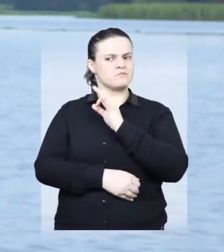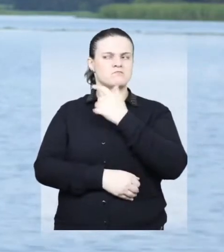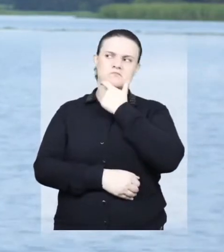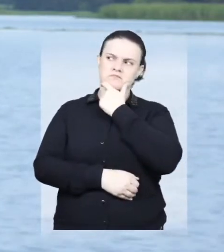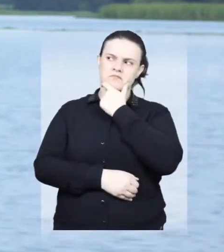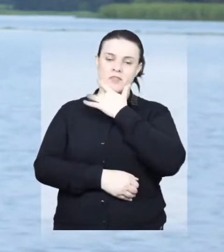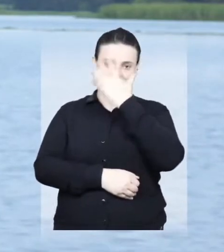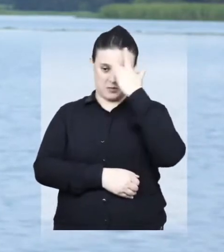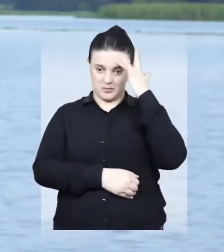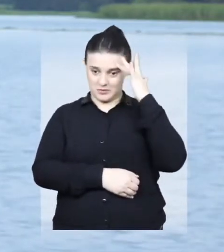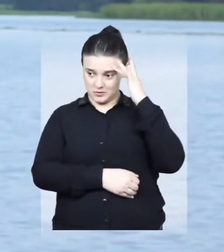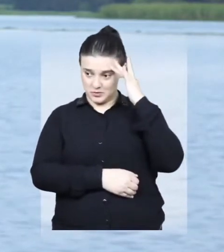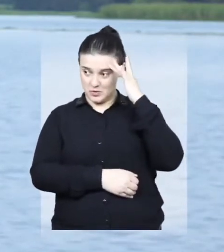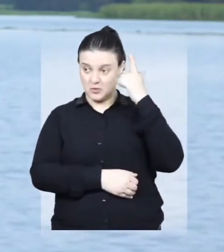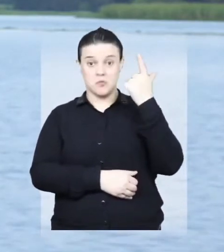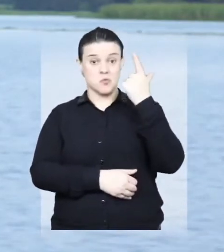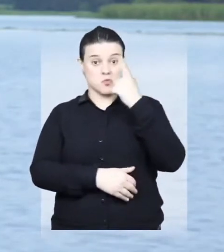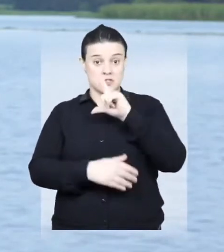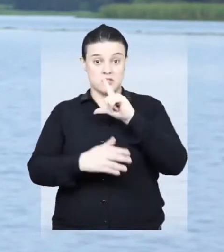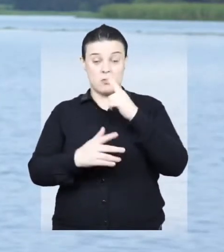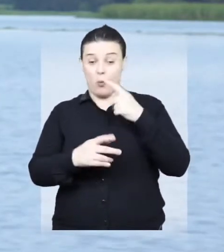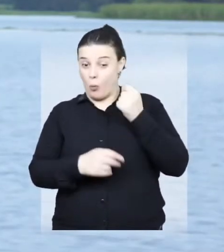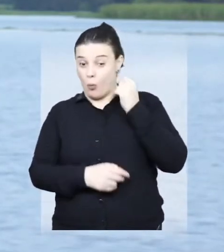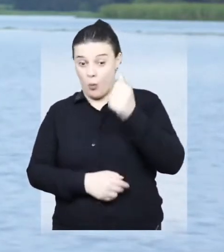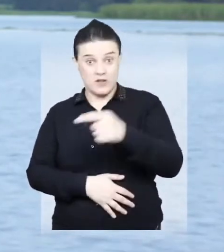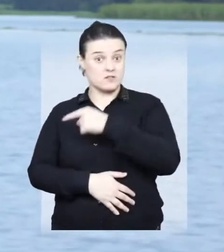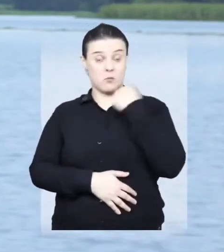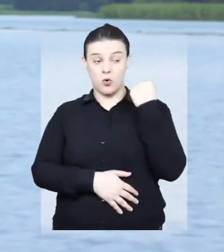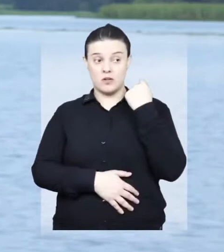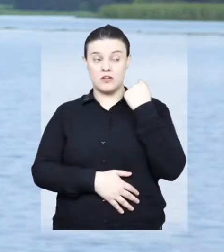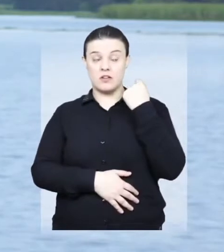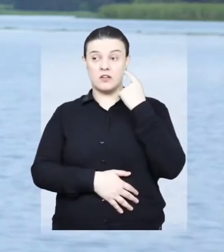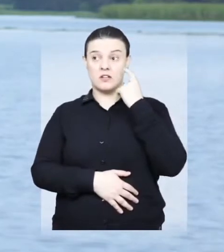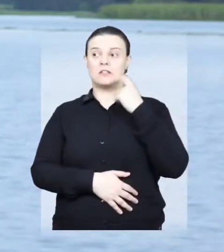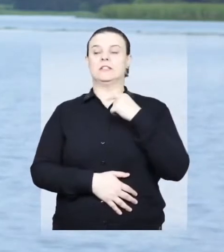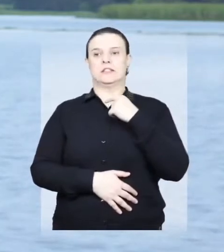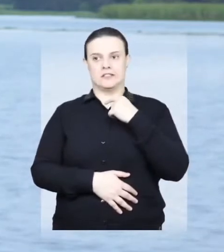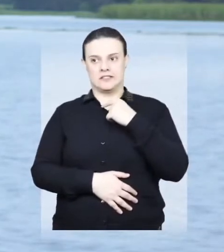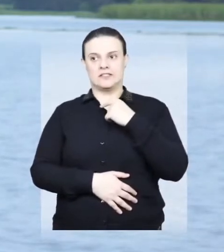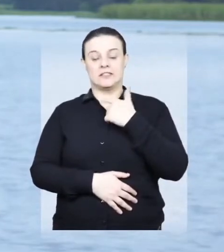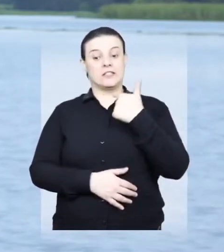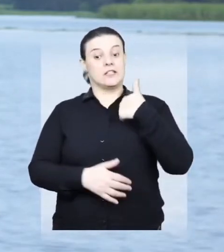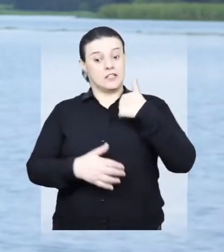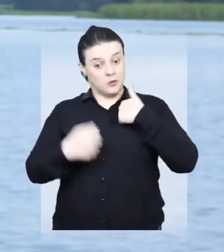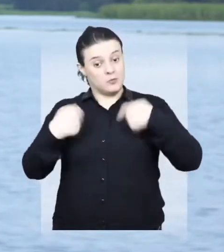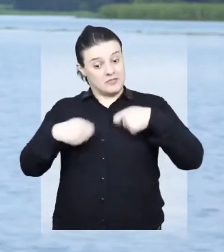quem passou da linha tênue da vida e da morte, você não